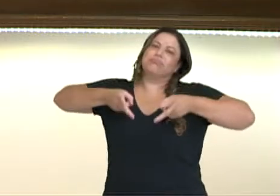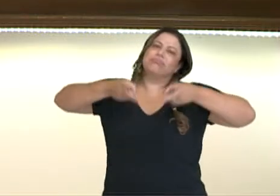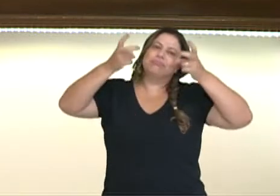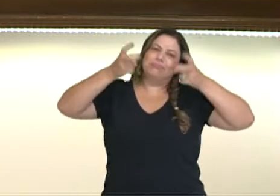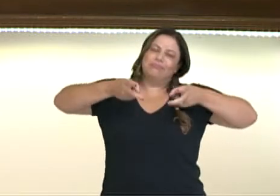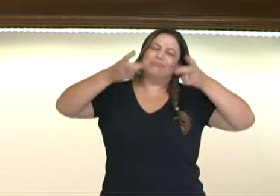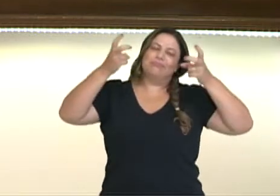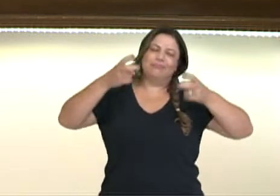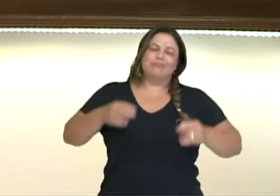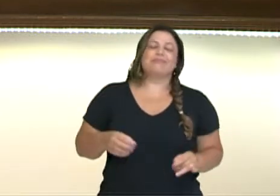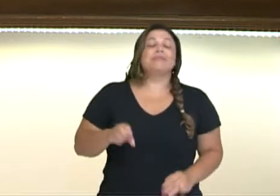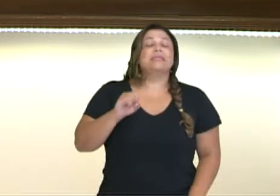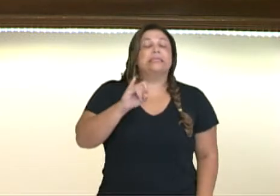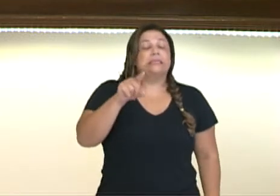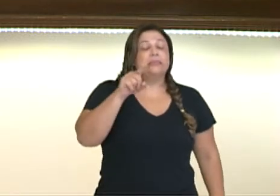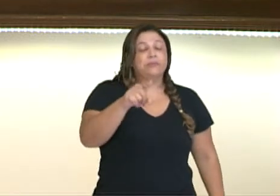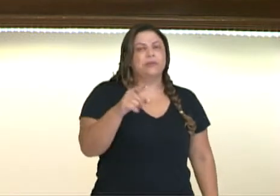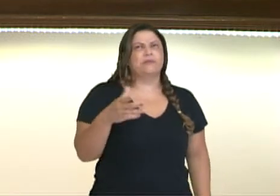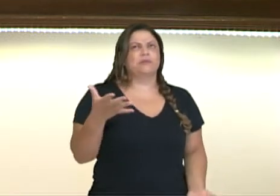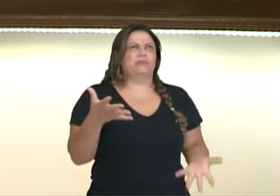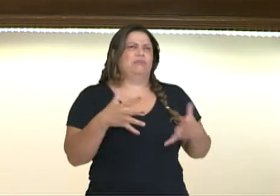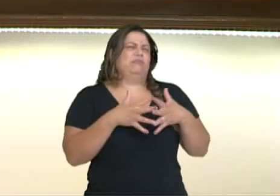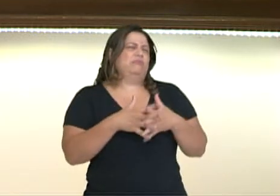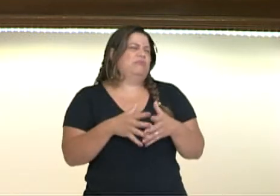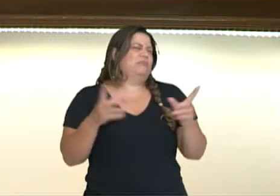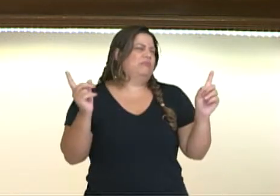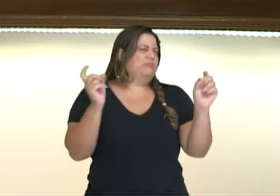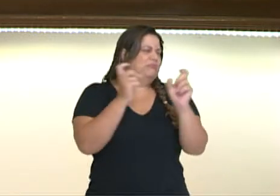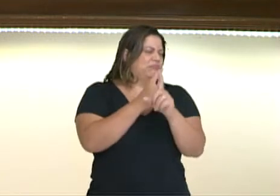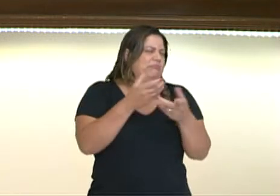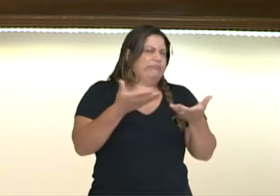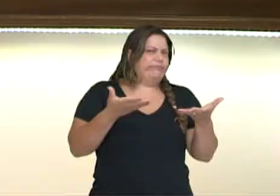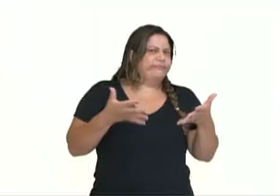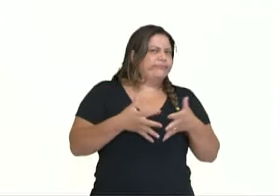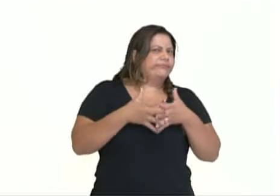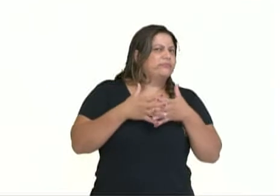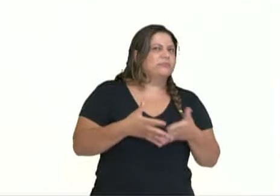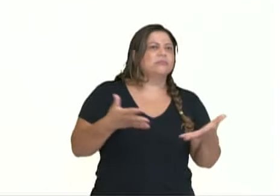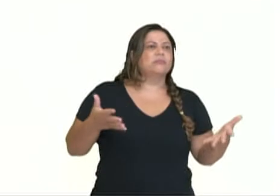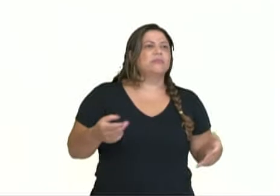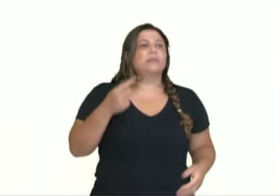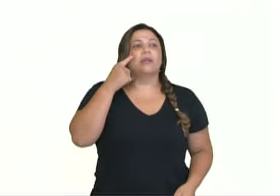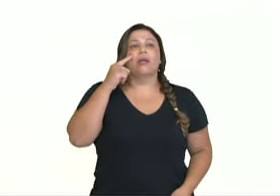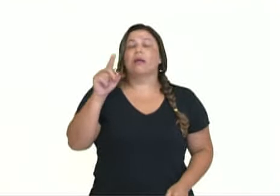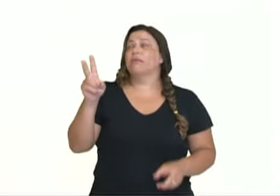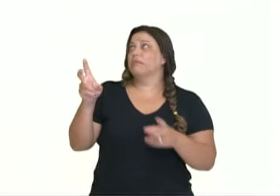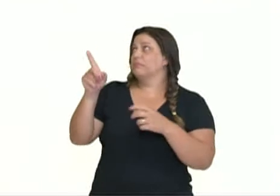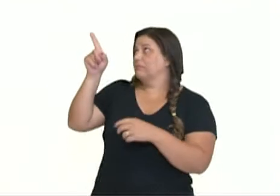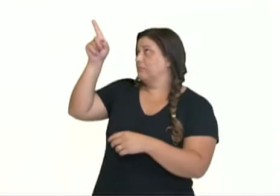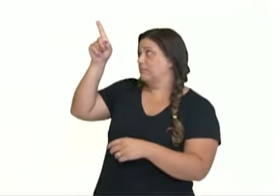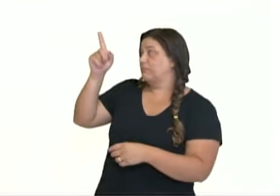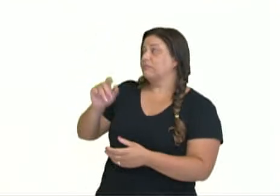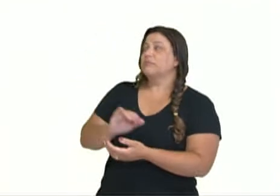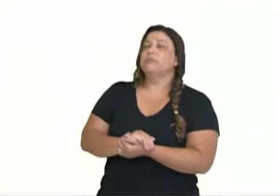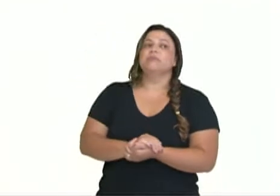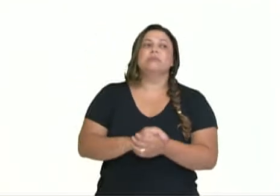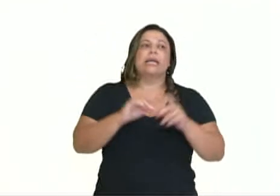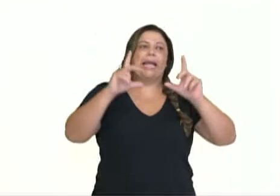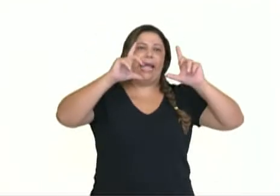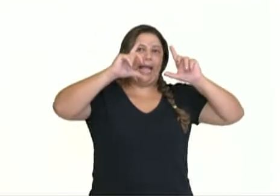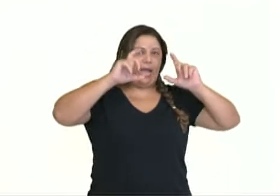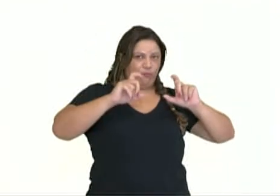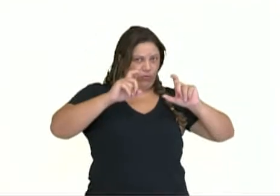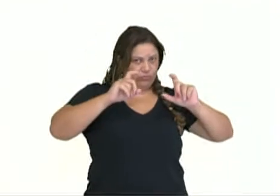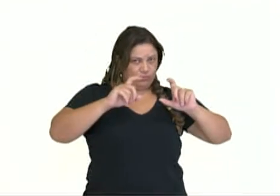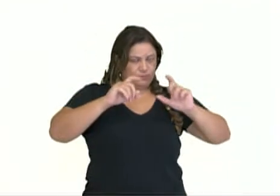linear. Se para você ficou meio cabuloso, ficou meio incompreensível, vamos ver aqui essa imagem. Isso aqui é uma fotografia, tá? Não é para